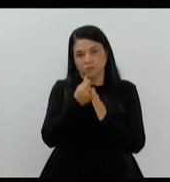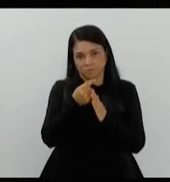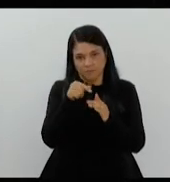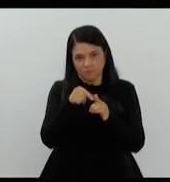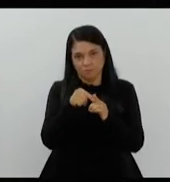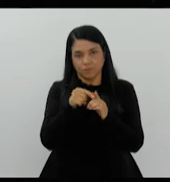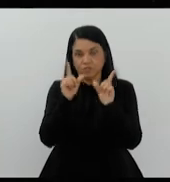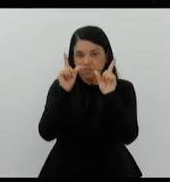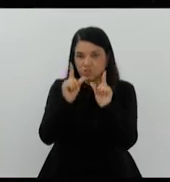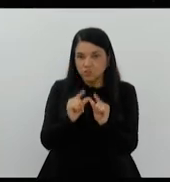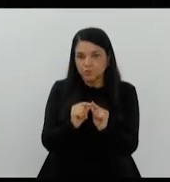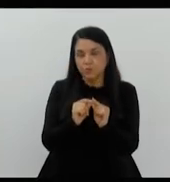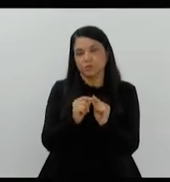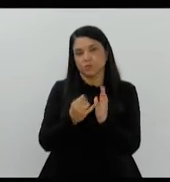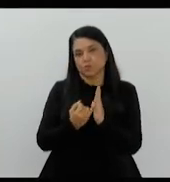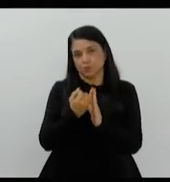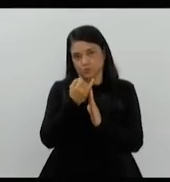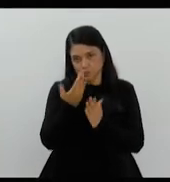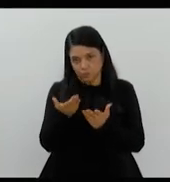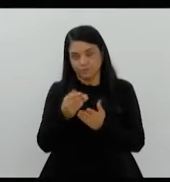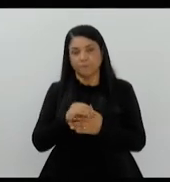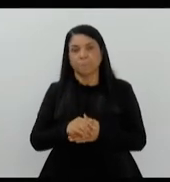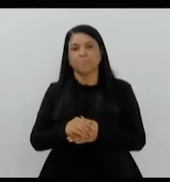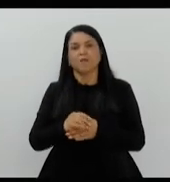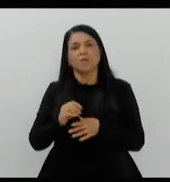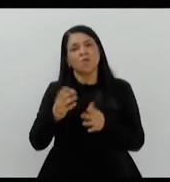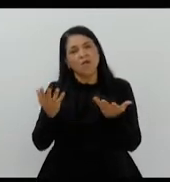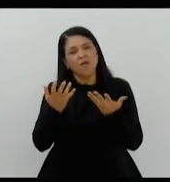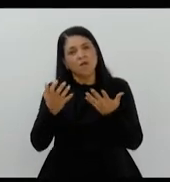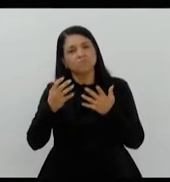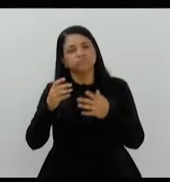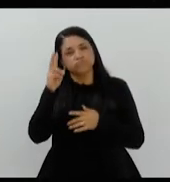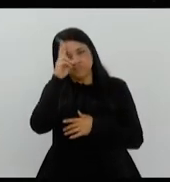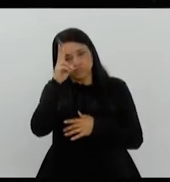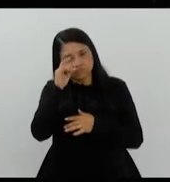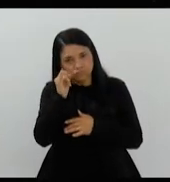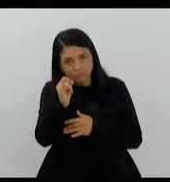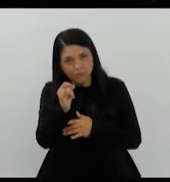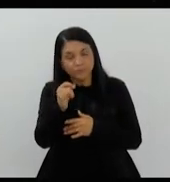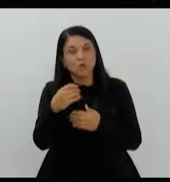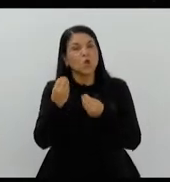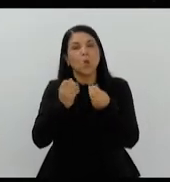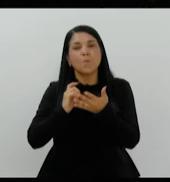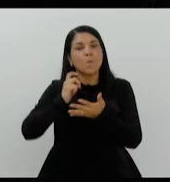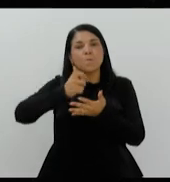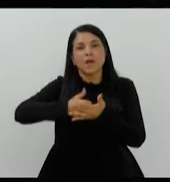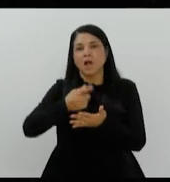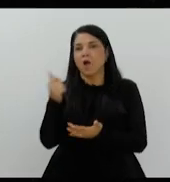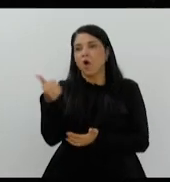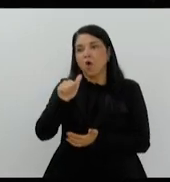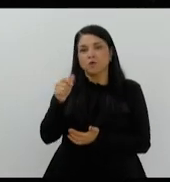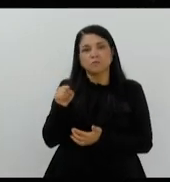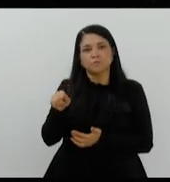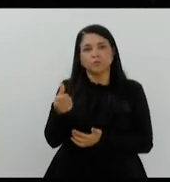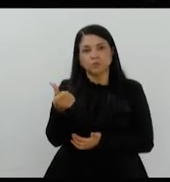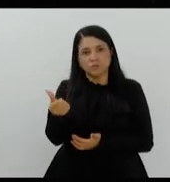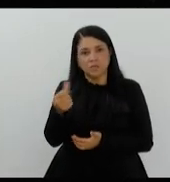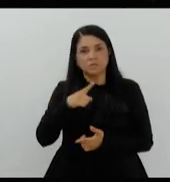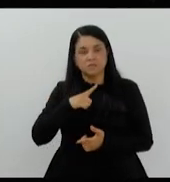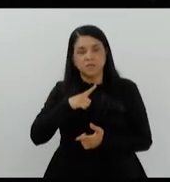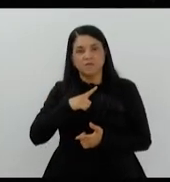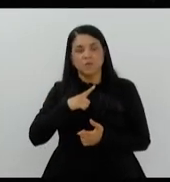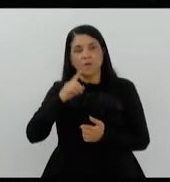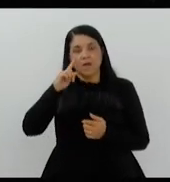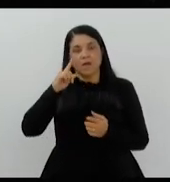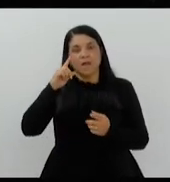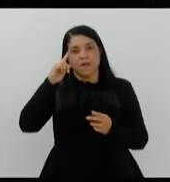lembrar, porque muitos têm dúvida, como pode pagar 11,6 se teve uma liminar do ministro